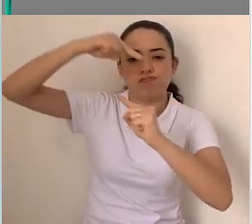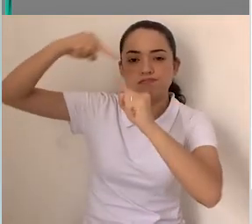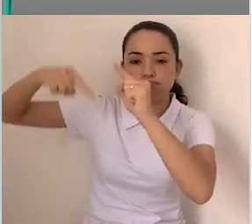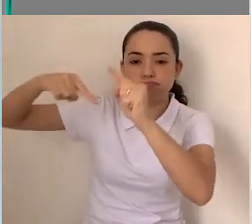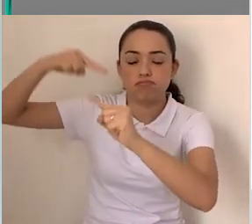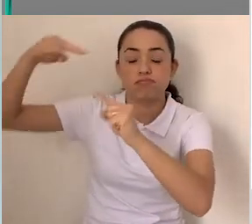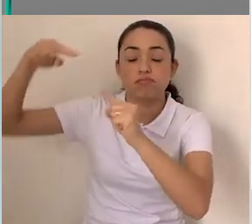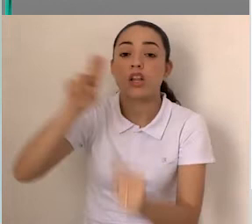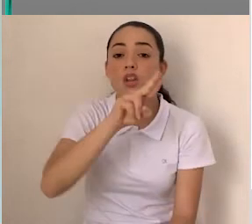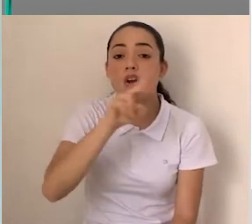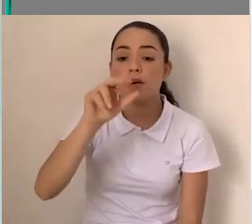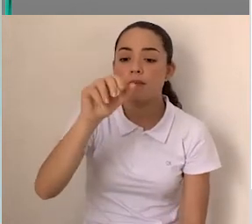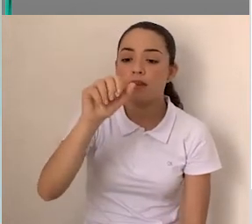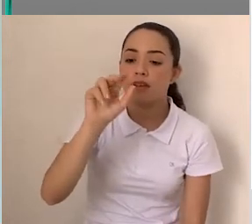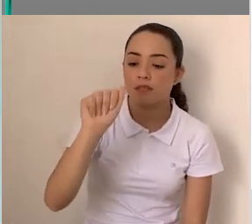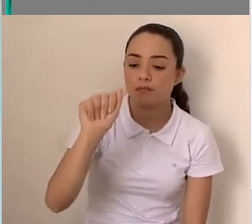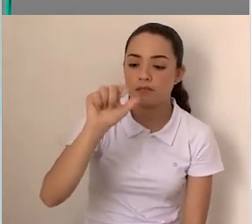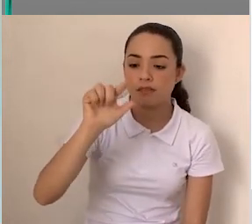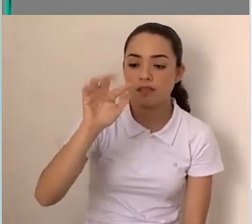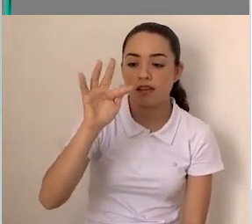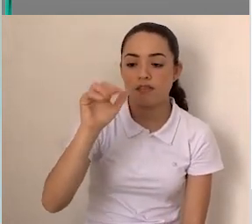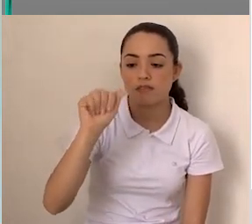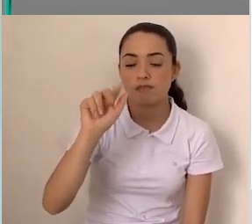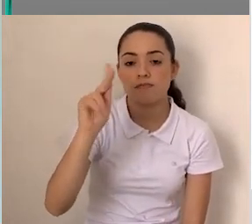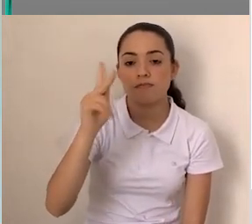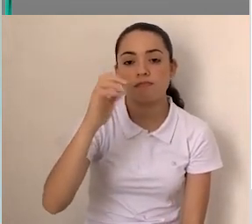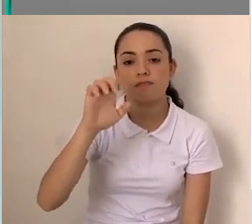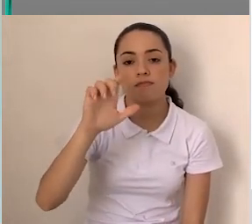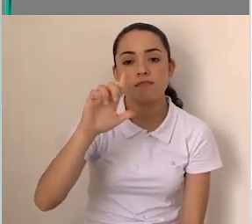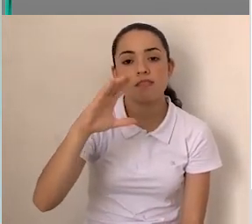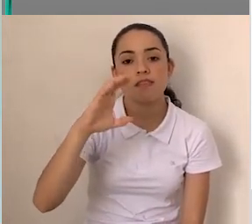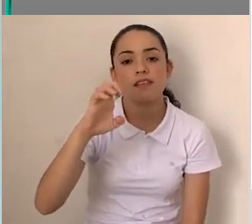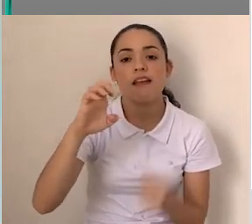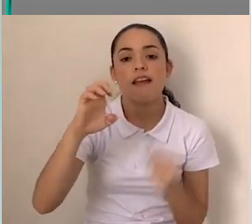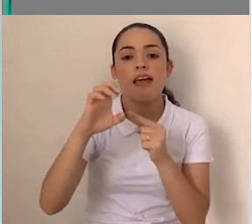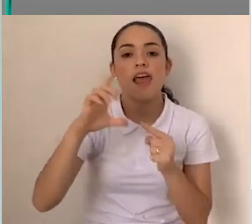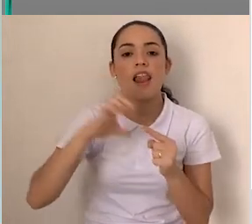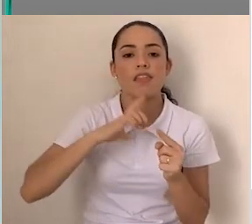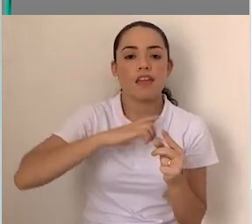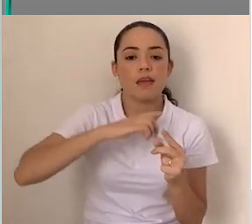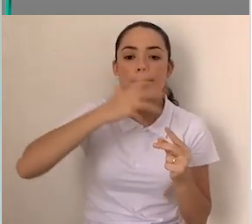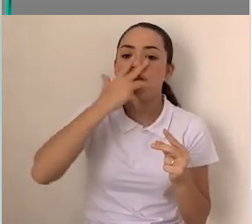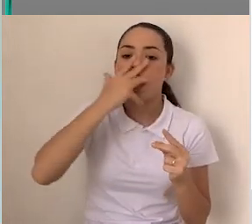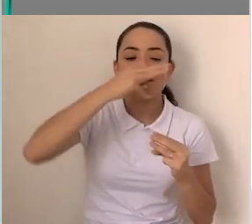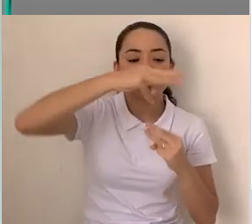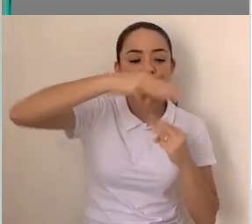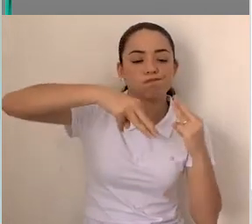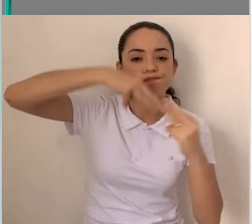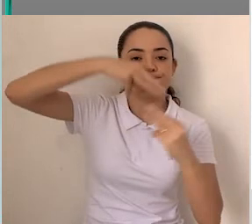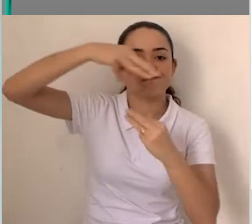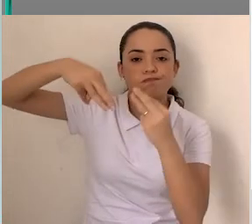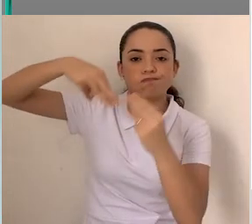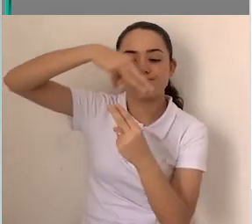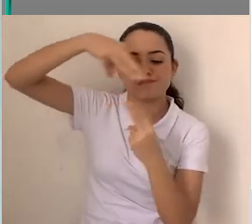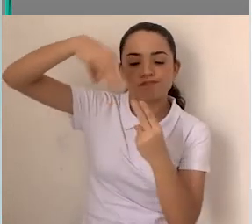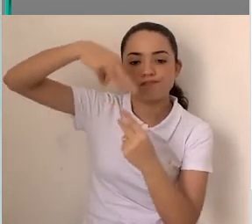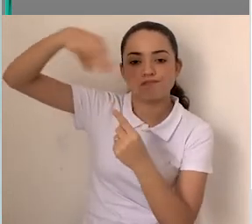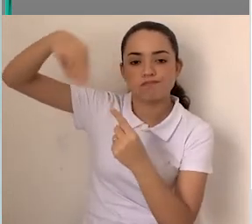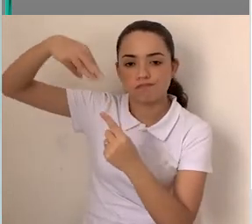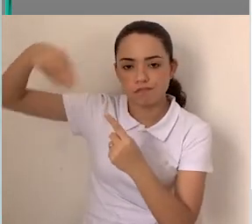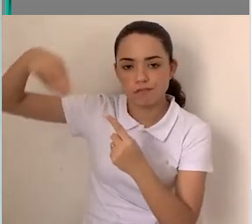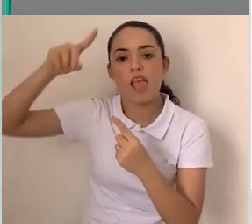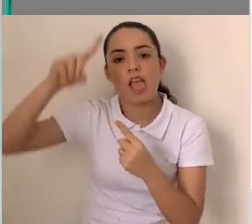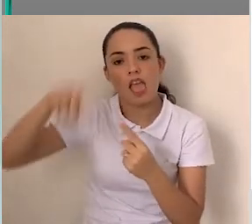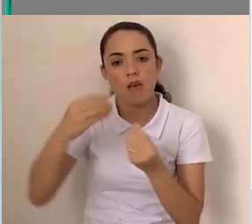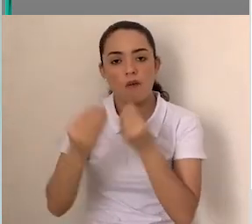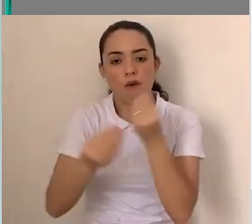com giros direcionados à esquerda, denominadas de alfa-hélice. Cada uma das 3 alfa-hélices giram para o lado